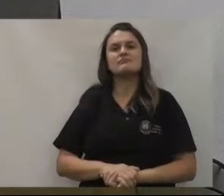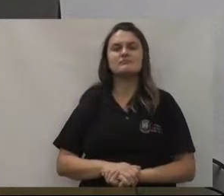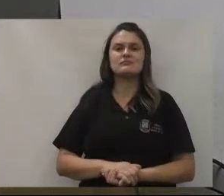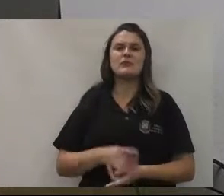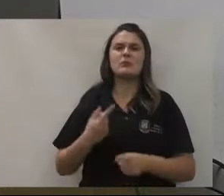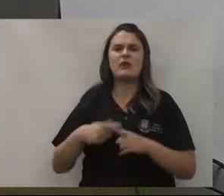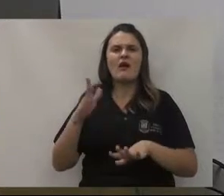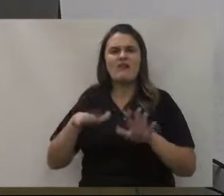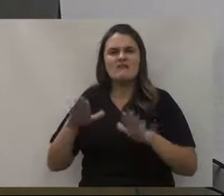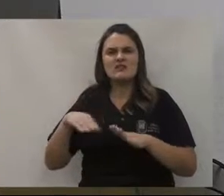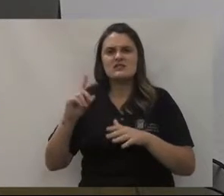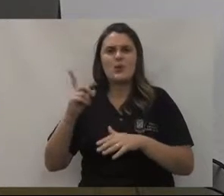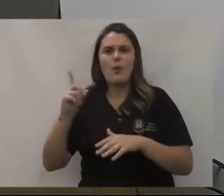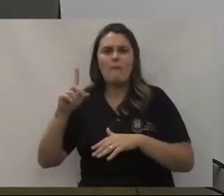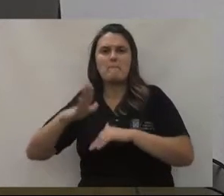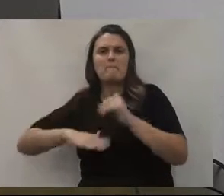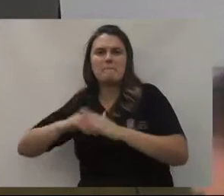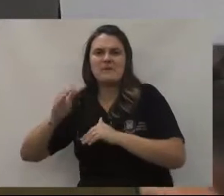as lixeiras práticas.